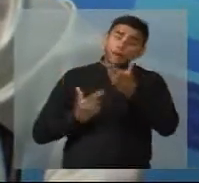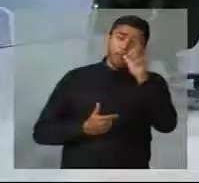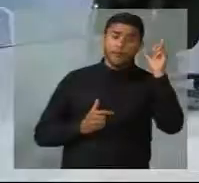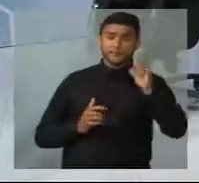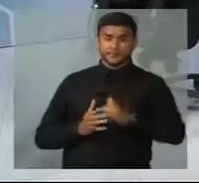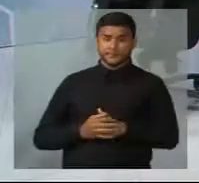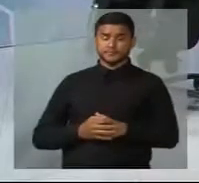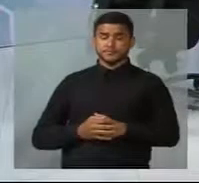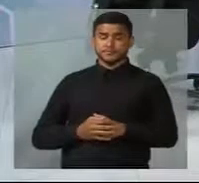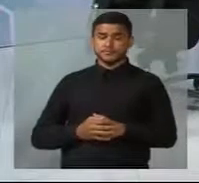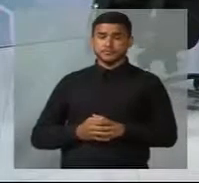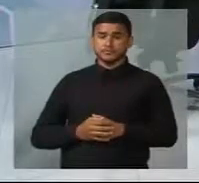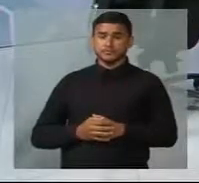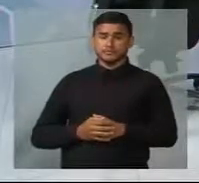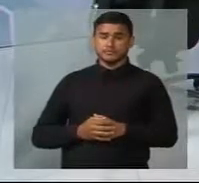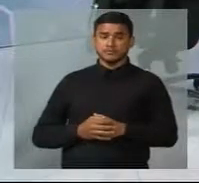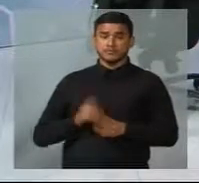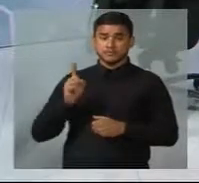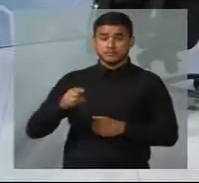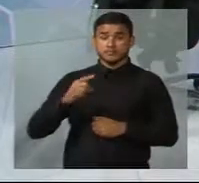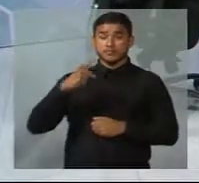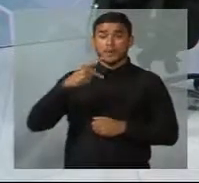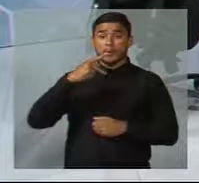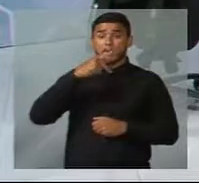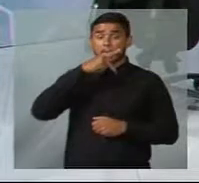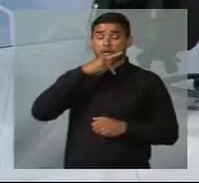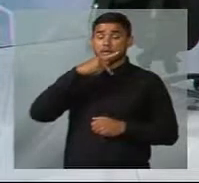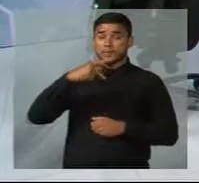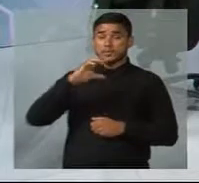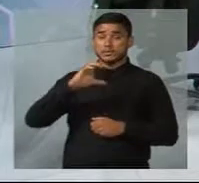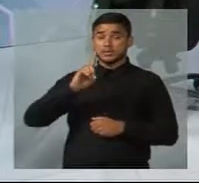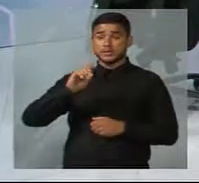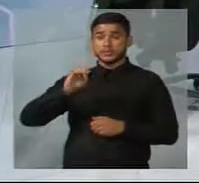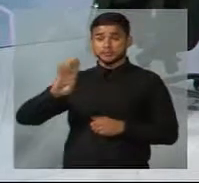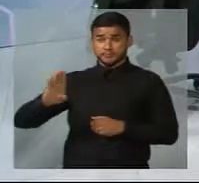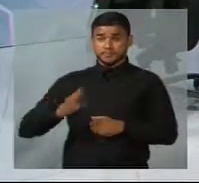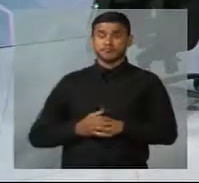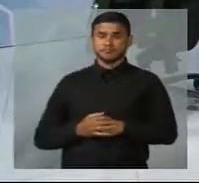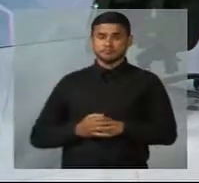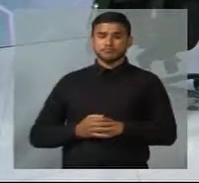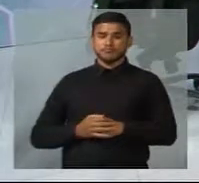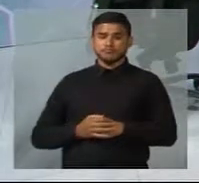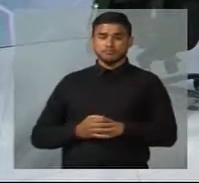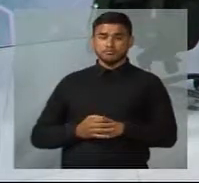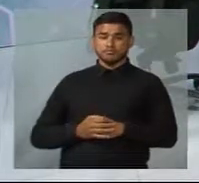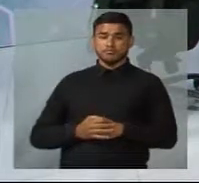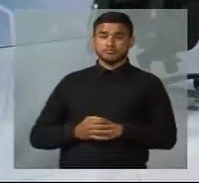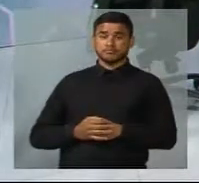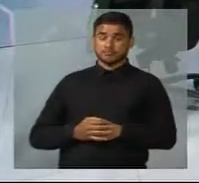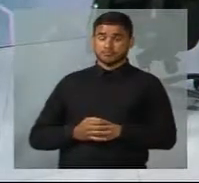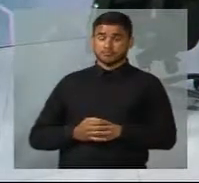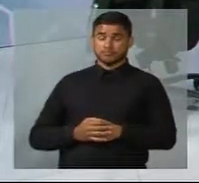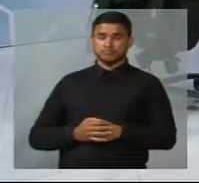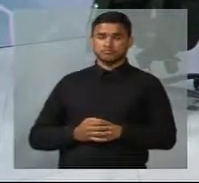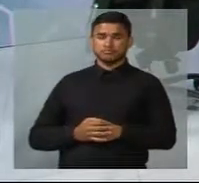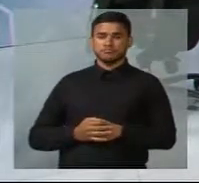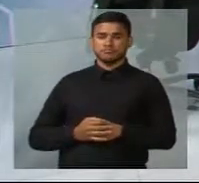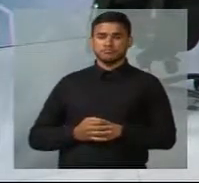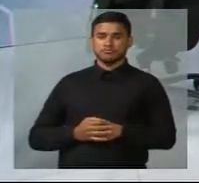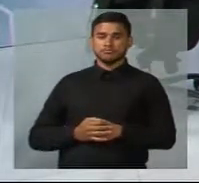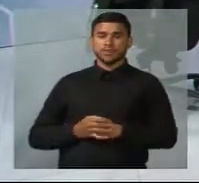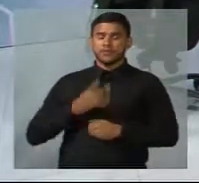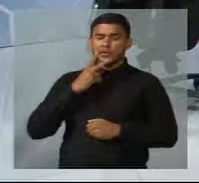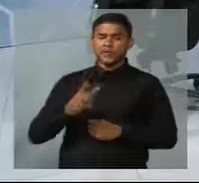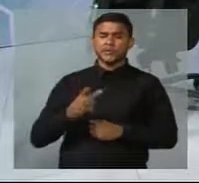é a Manuela. Ele é estadual agora, já foi federal. Não, eu digo, ela quer candidata a presidente. O ex-governador... Já era antes desse